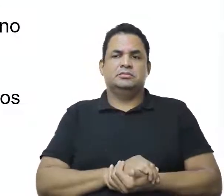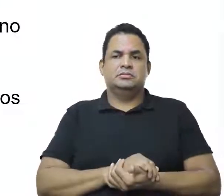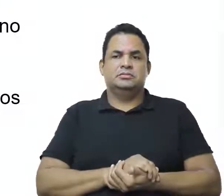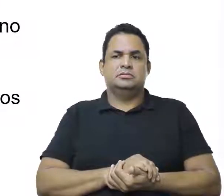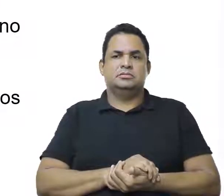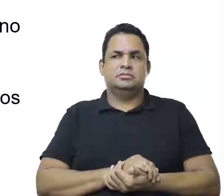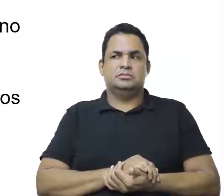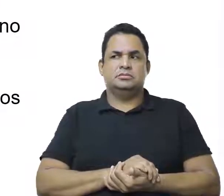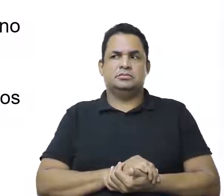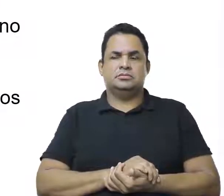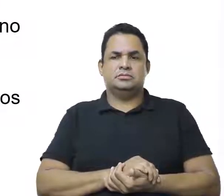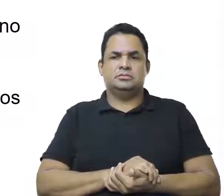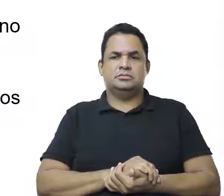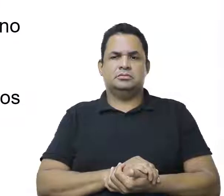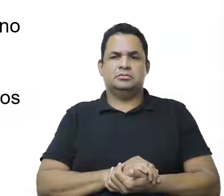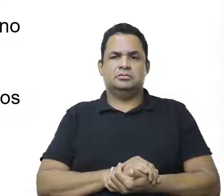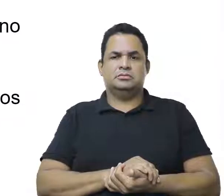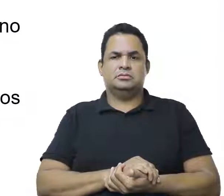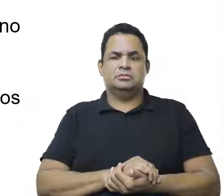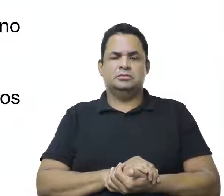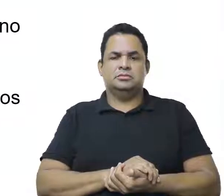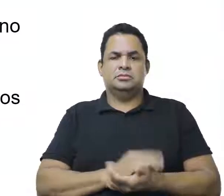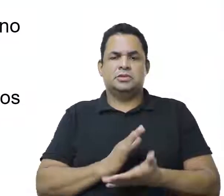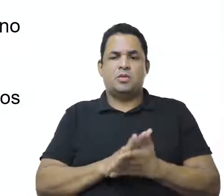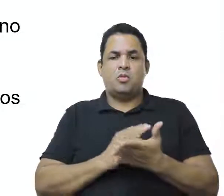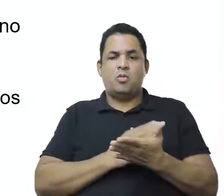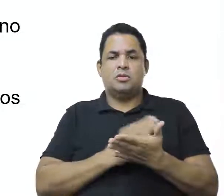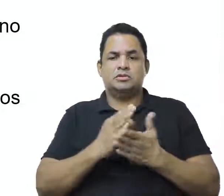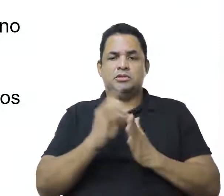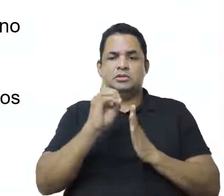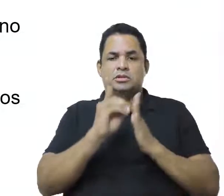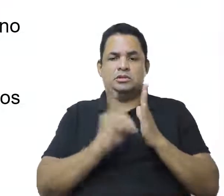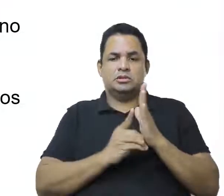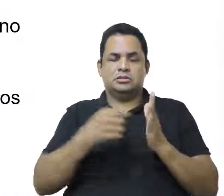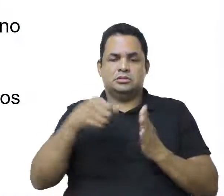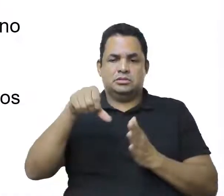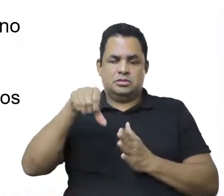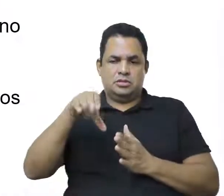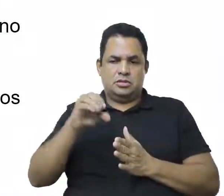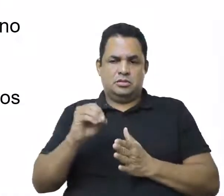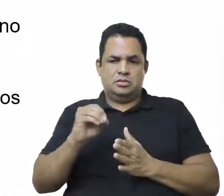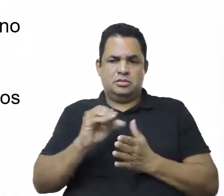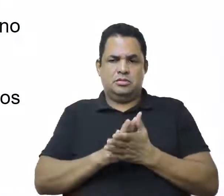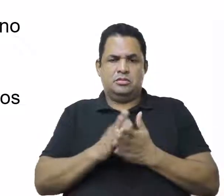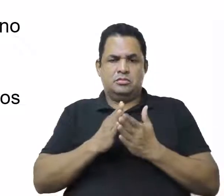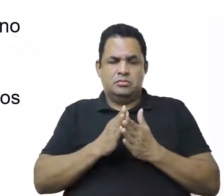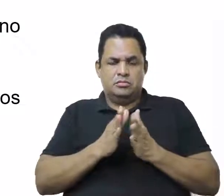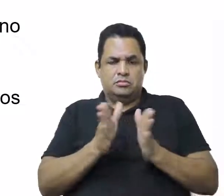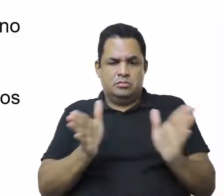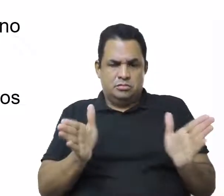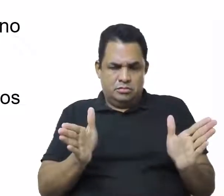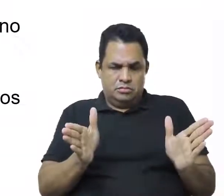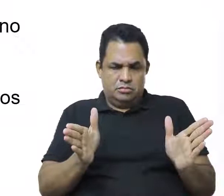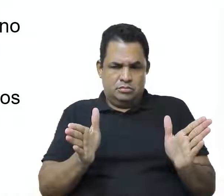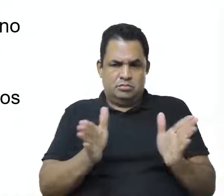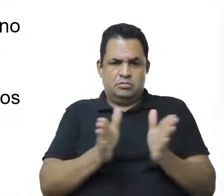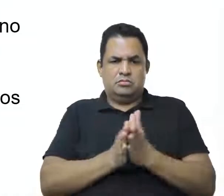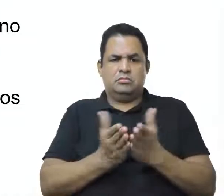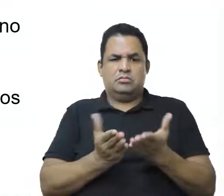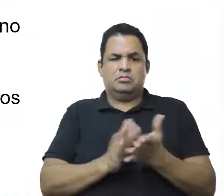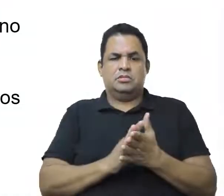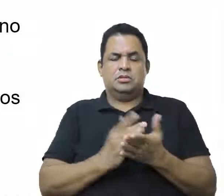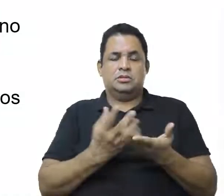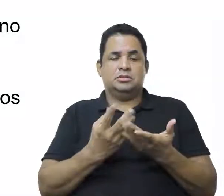aí principalmente a partir da década de 90, né? Foi a abertura para esse tipo